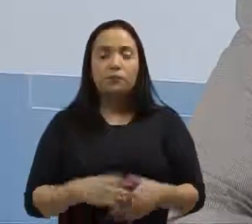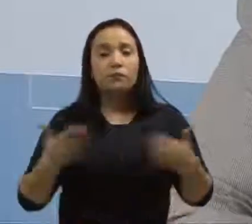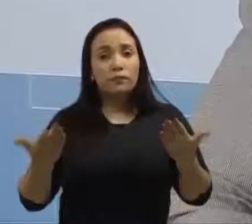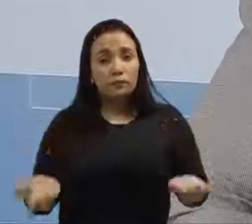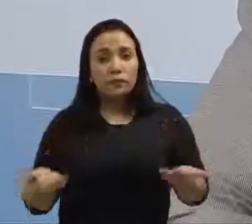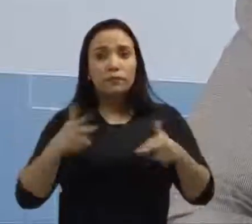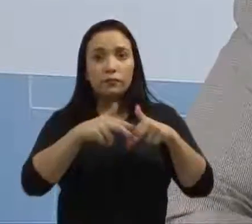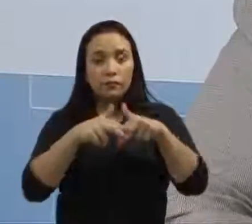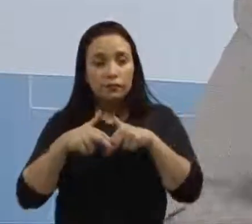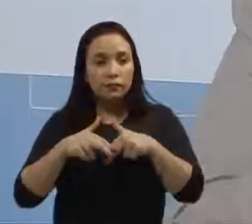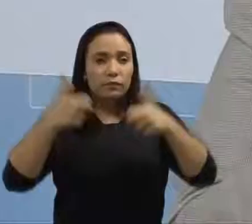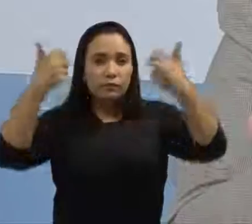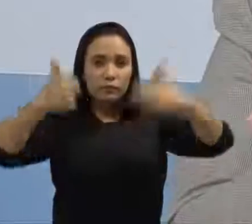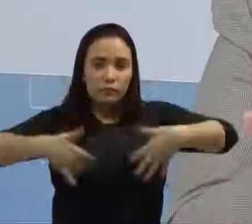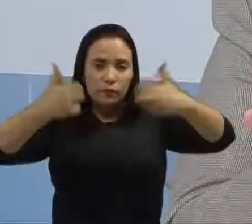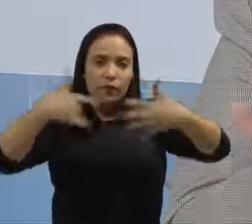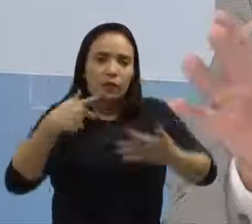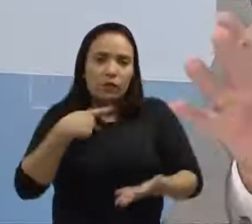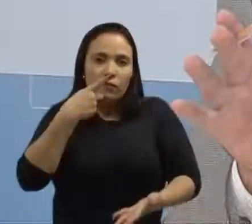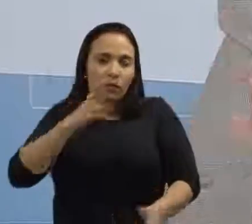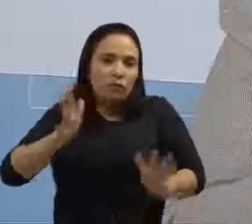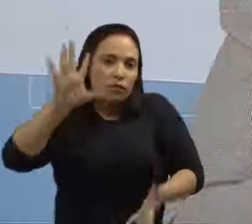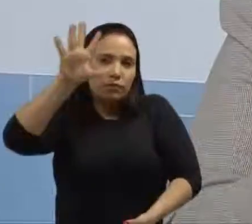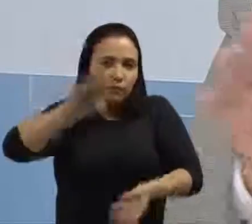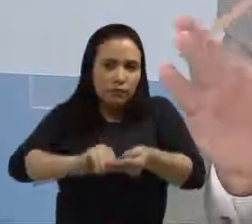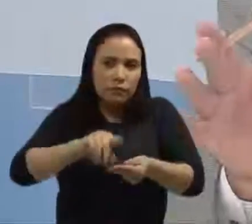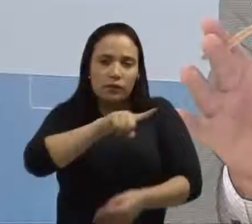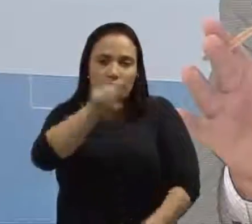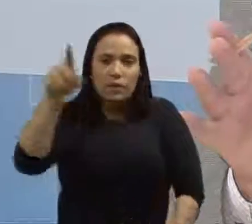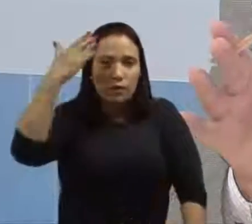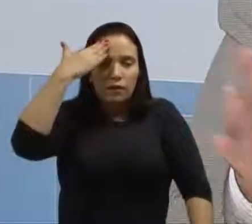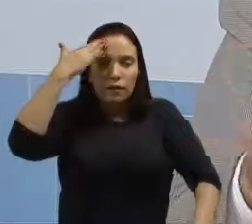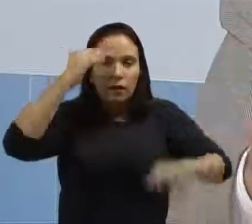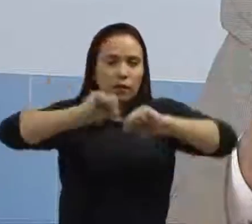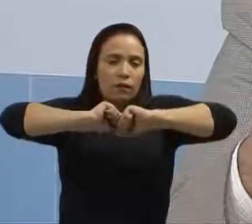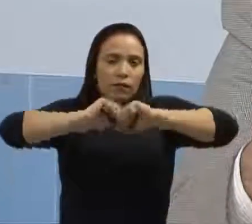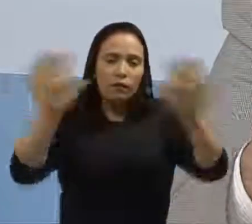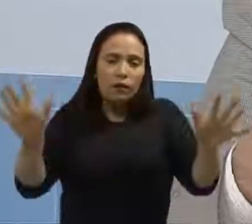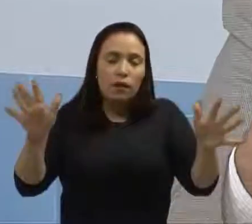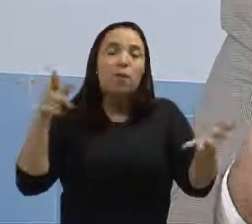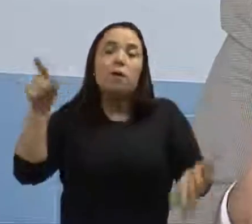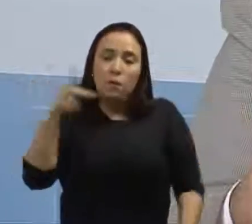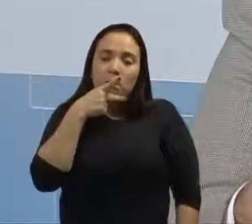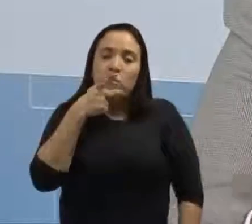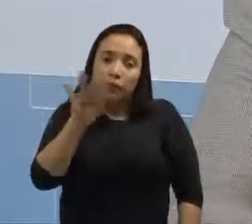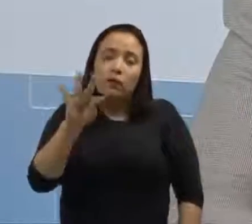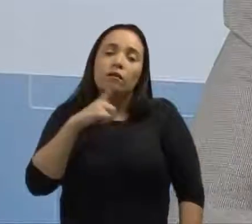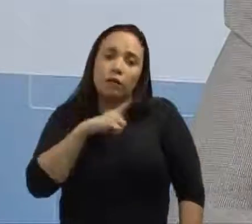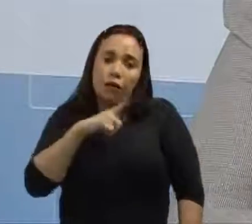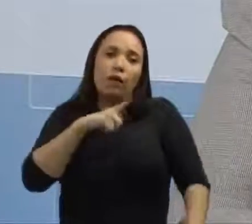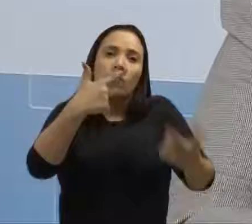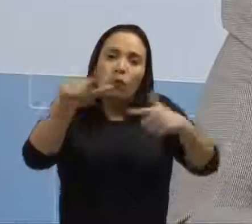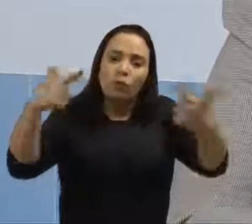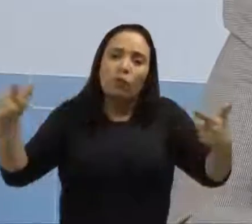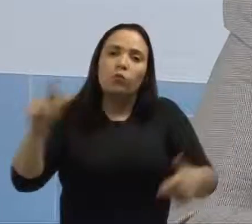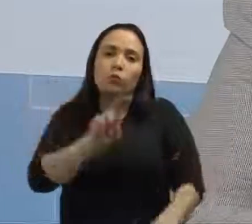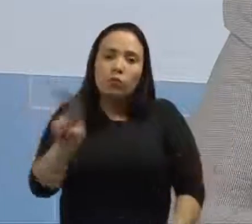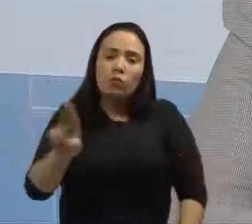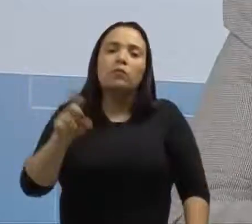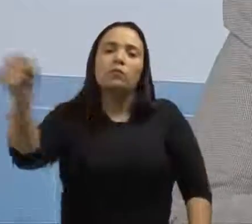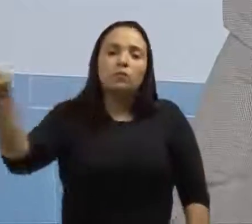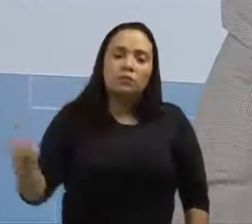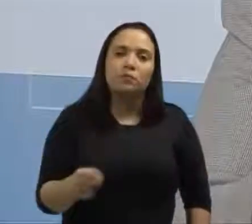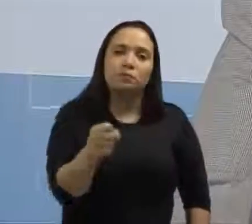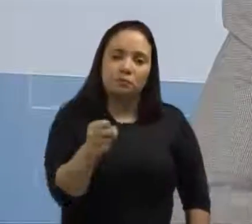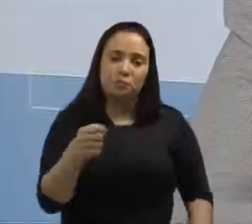habitantes. Só aí não precisa dizer mais nada. Dá para vocês pararem e pensar que o PT tem outros nomes